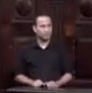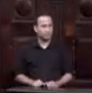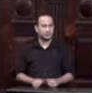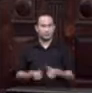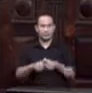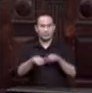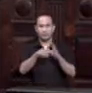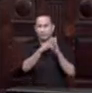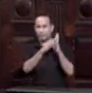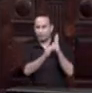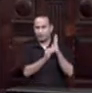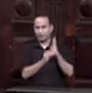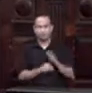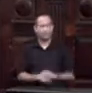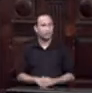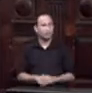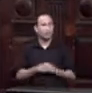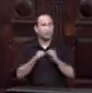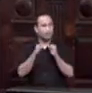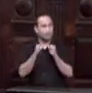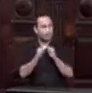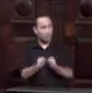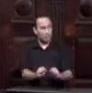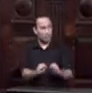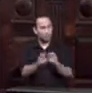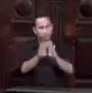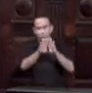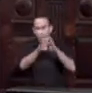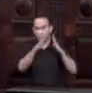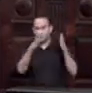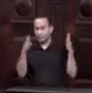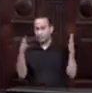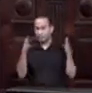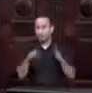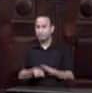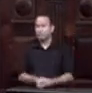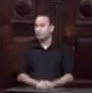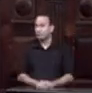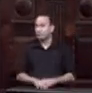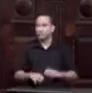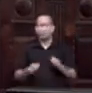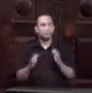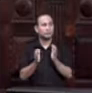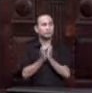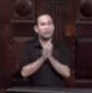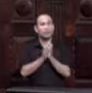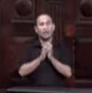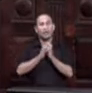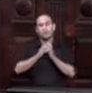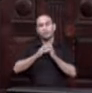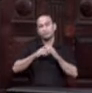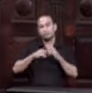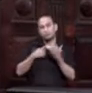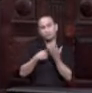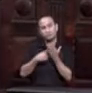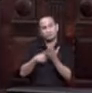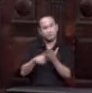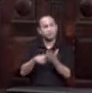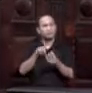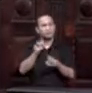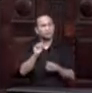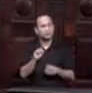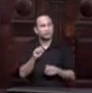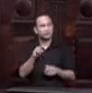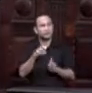Esta emenda pode abrir um novo campo de negociação. Queria ler a